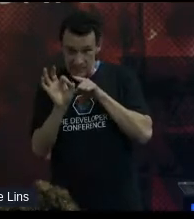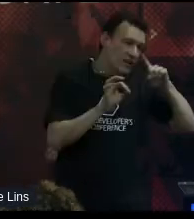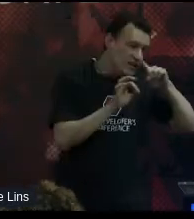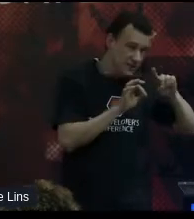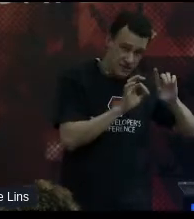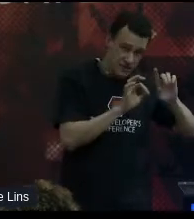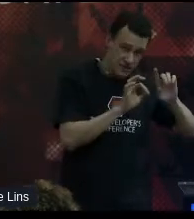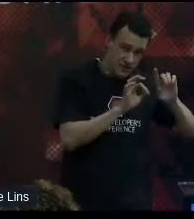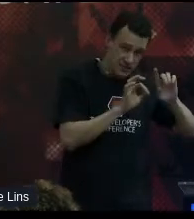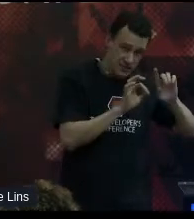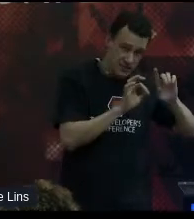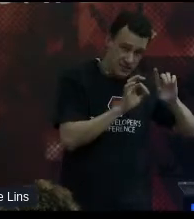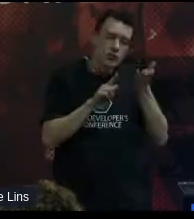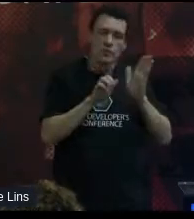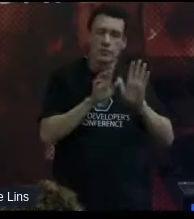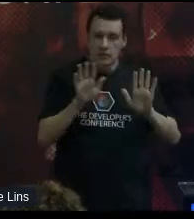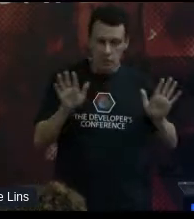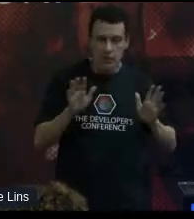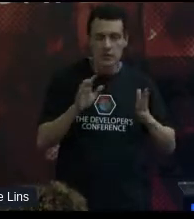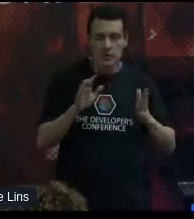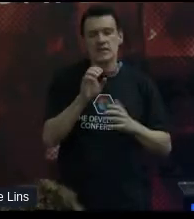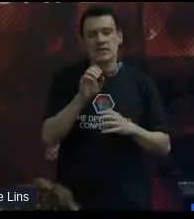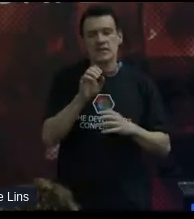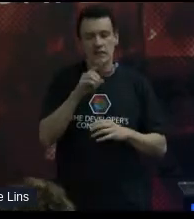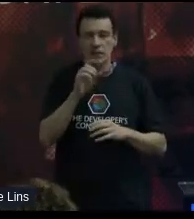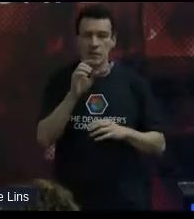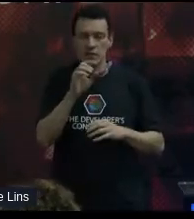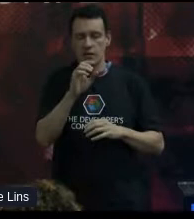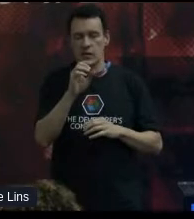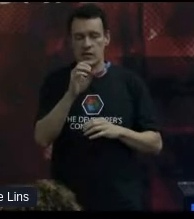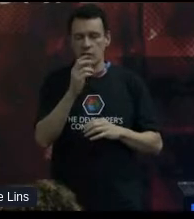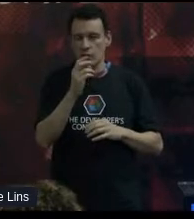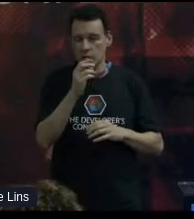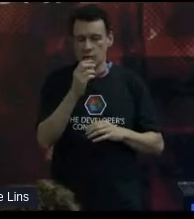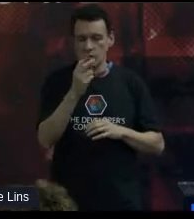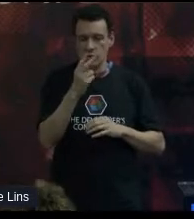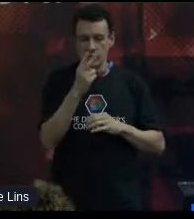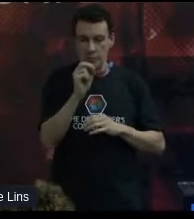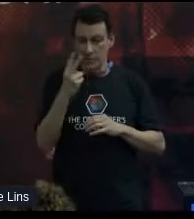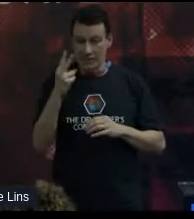subiu de 0,01% em 2020 para